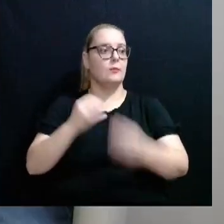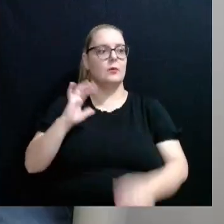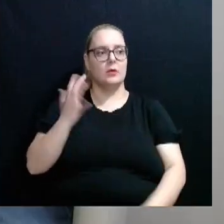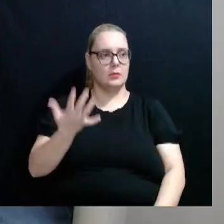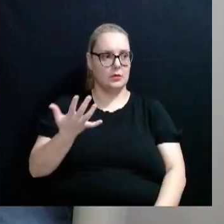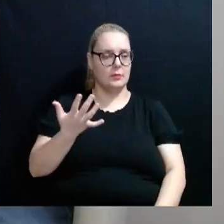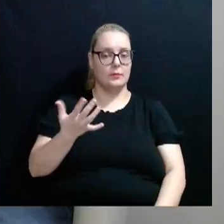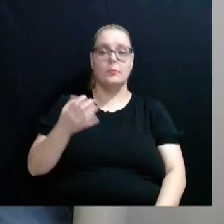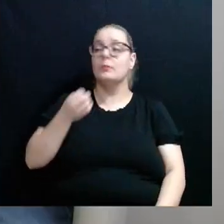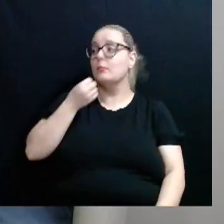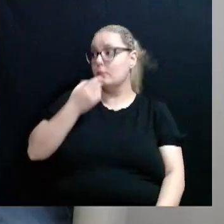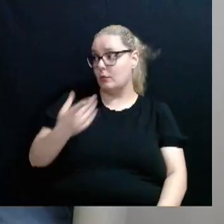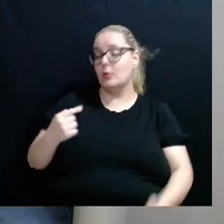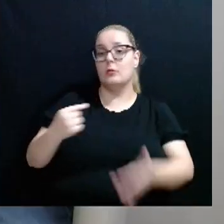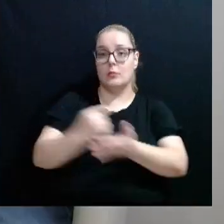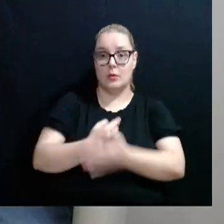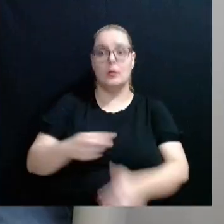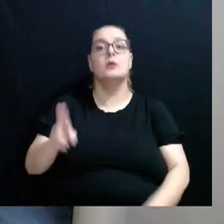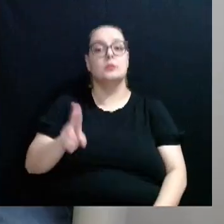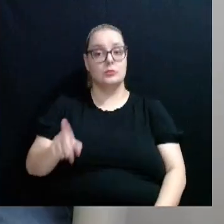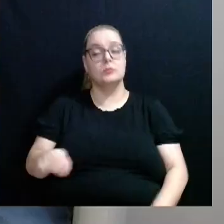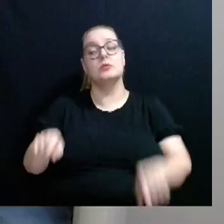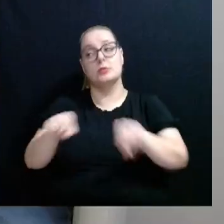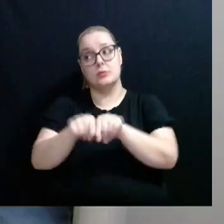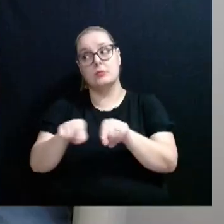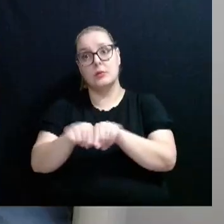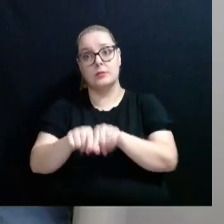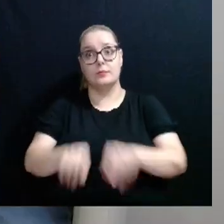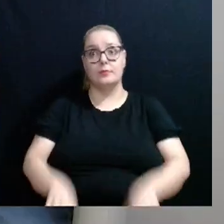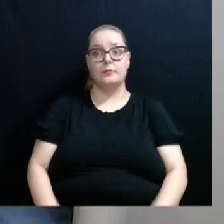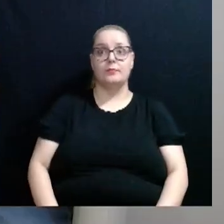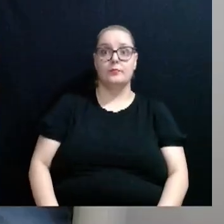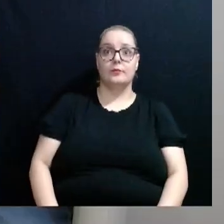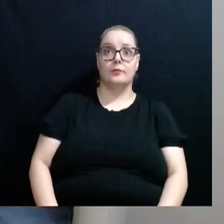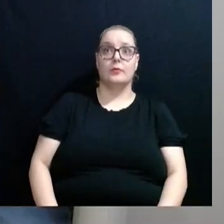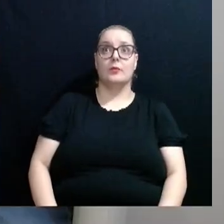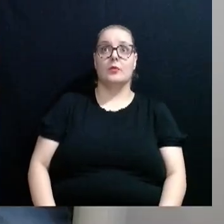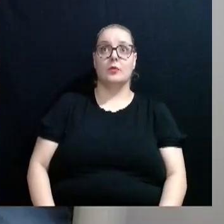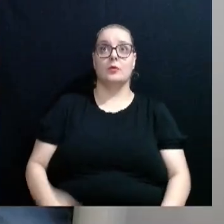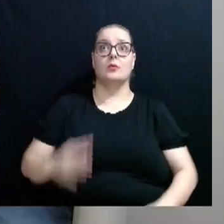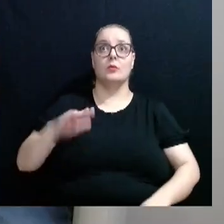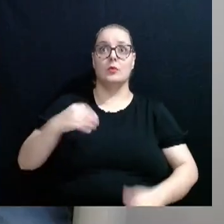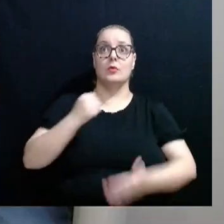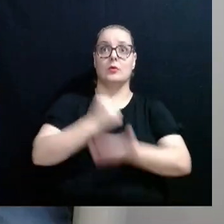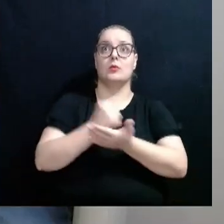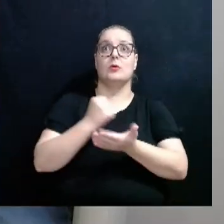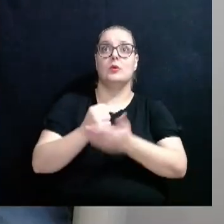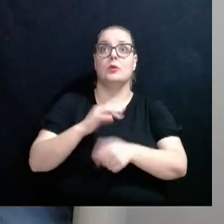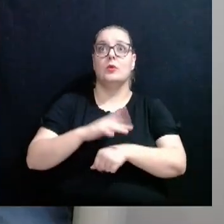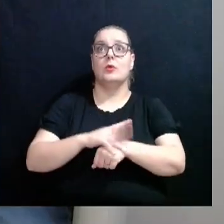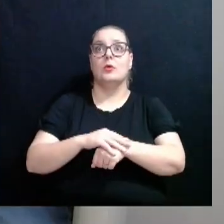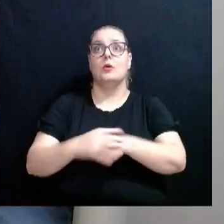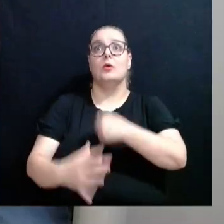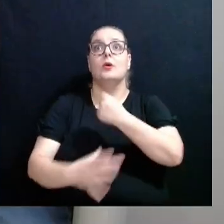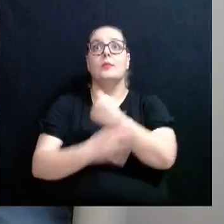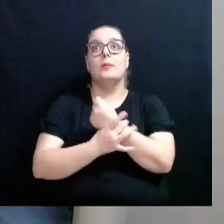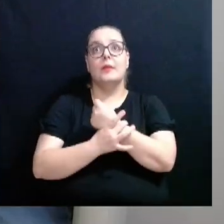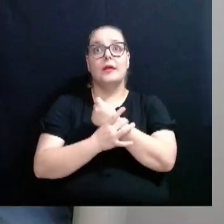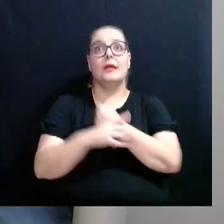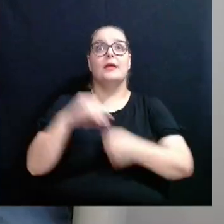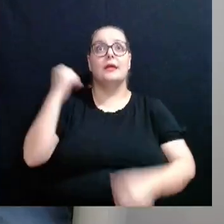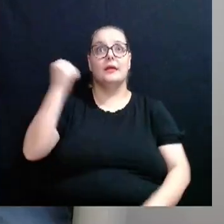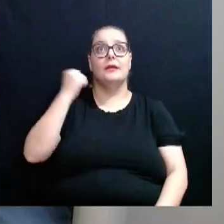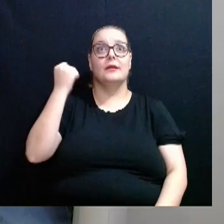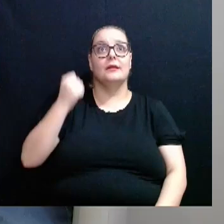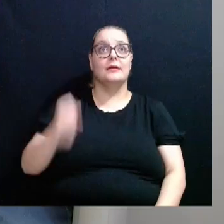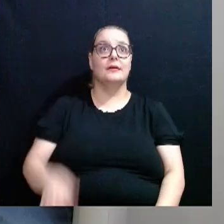Se aplica também, ok? Então, quando você vai contratar o seguro de doenças graves, você precisa estar com a sua